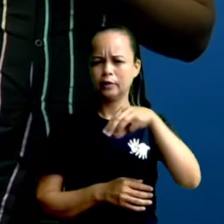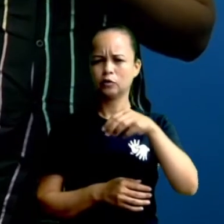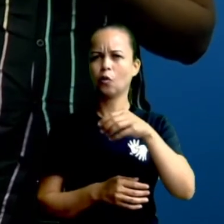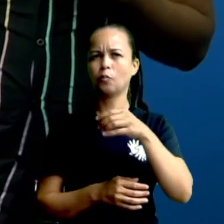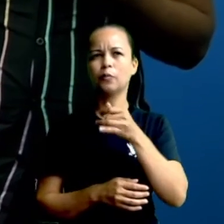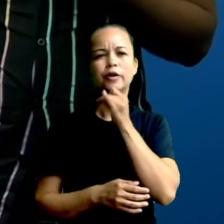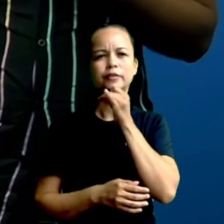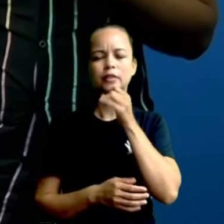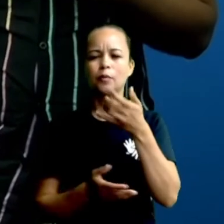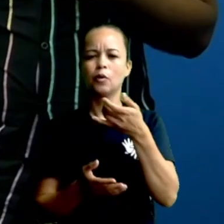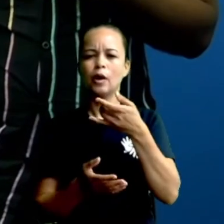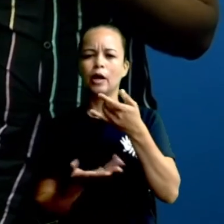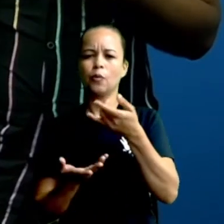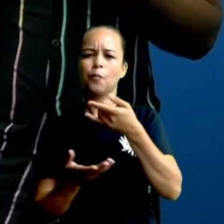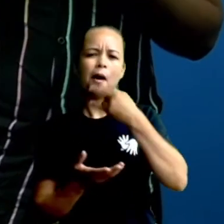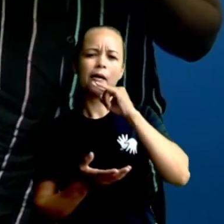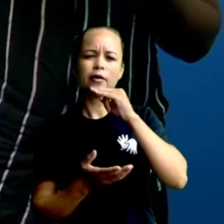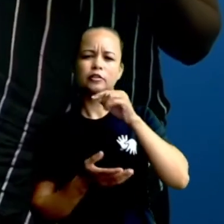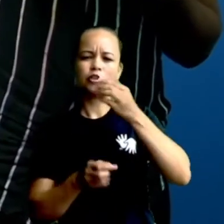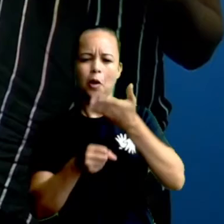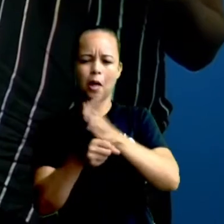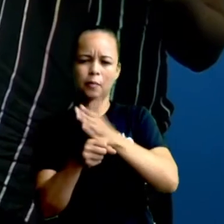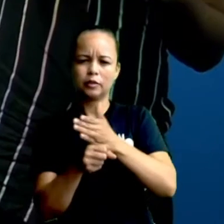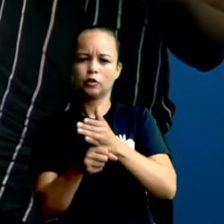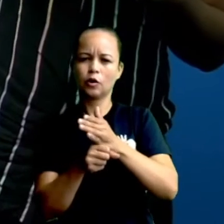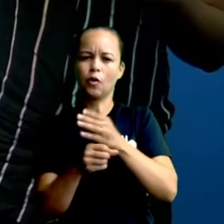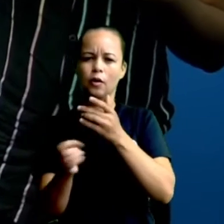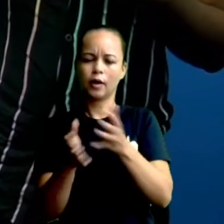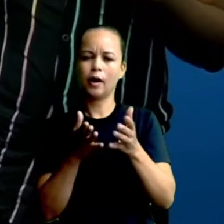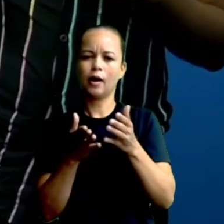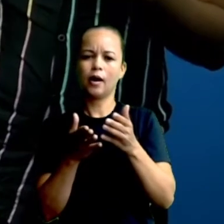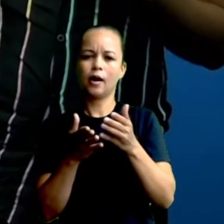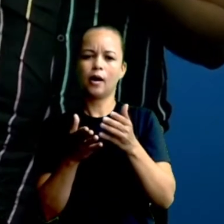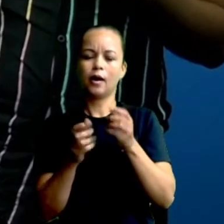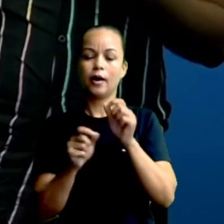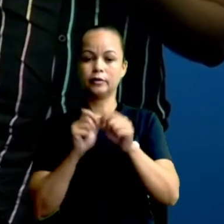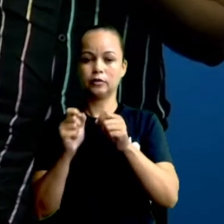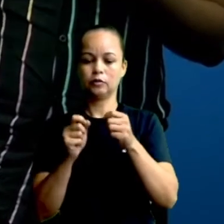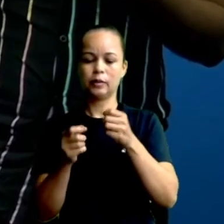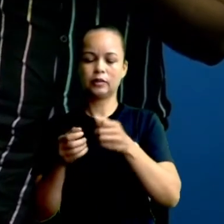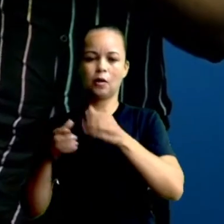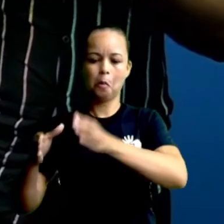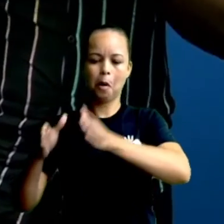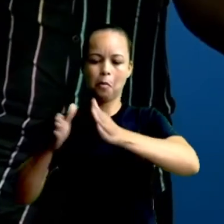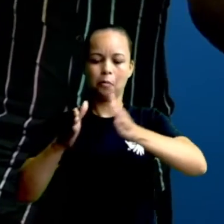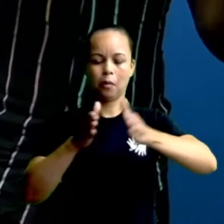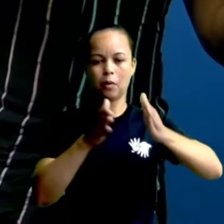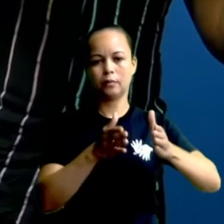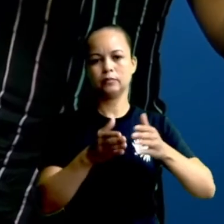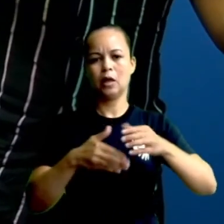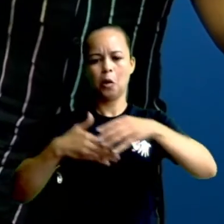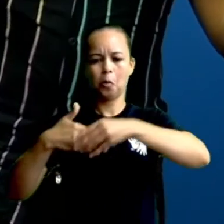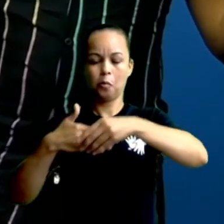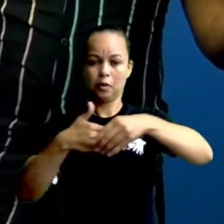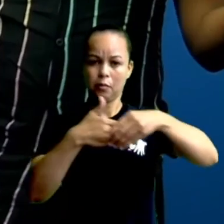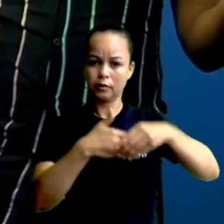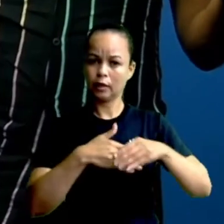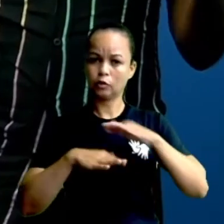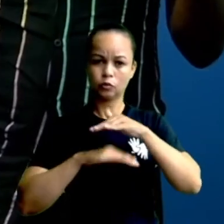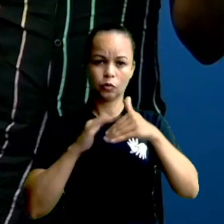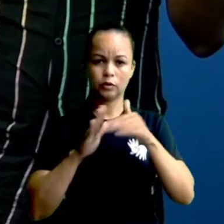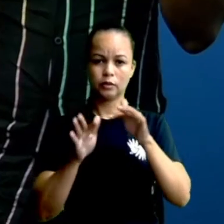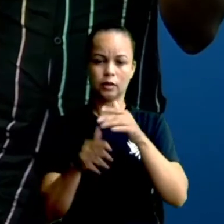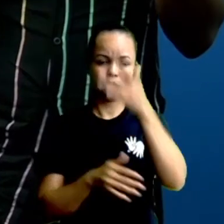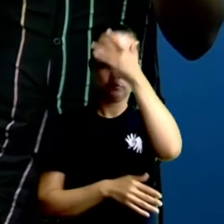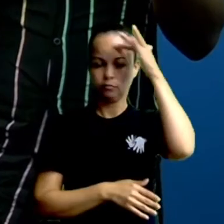da mandioca, e era uma bebida sagrada. Então passava para poder beber em todas as tabas, tá? Cumprimentar todas as pessoas que tinham ali